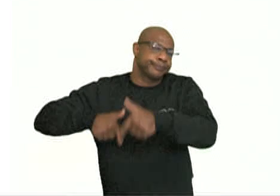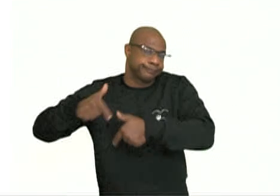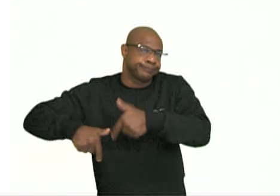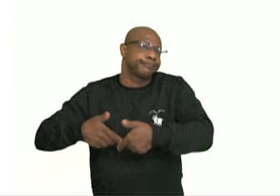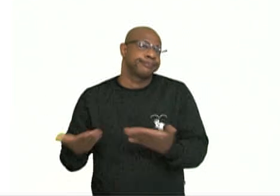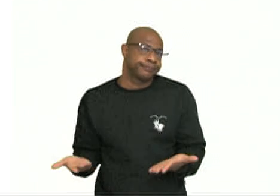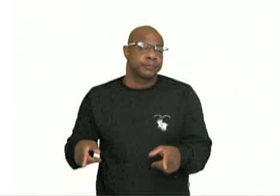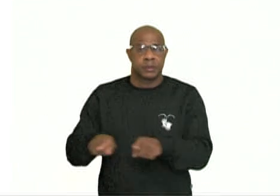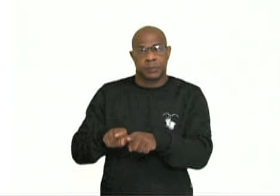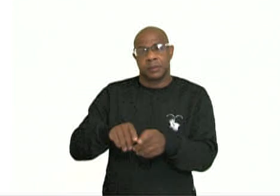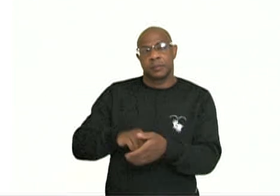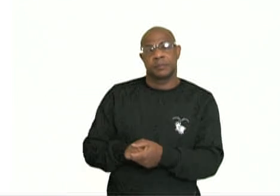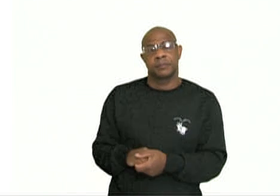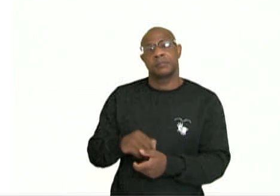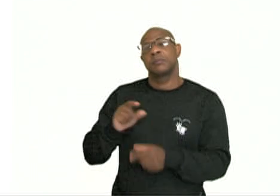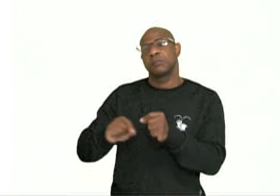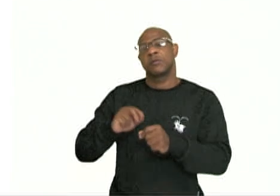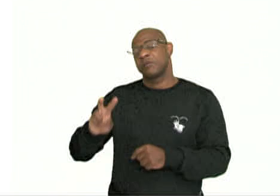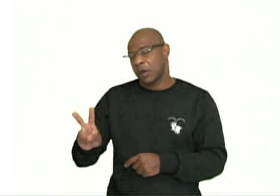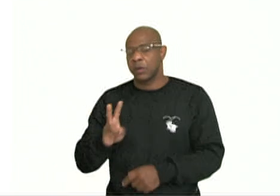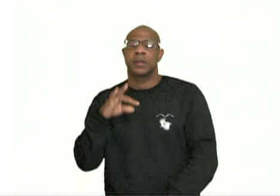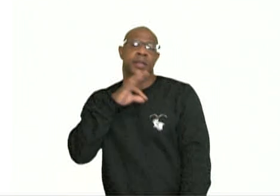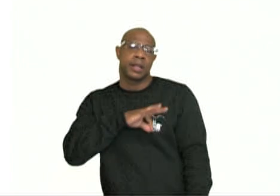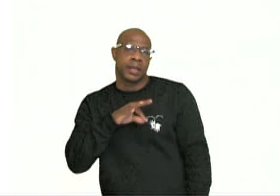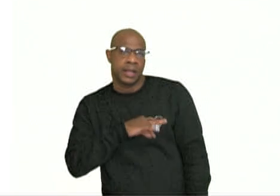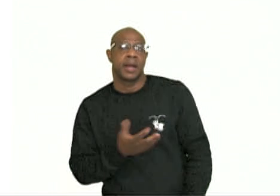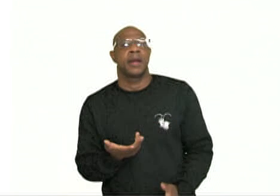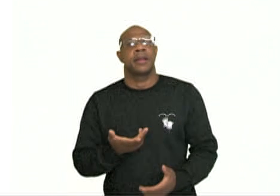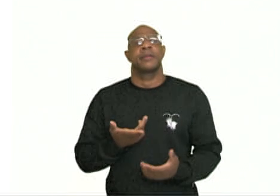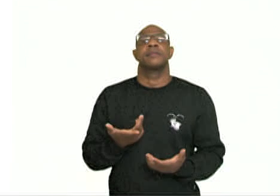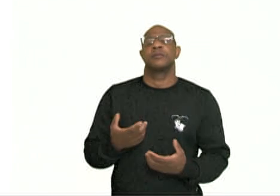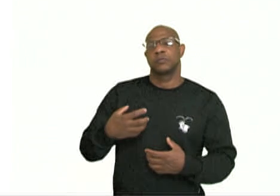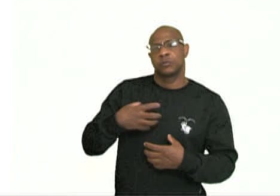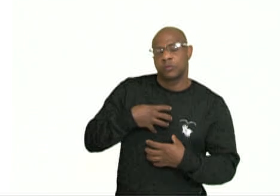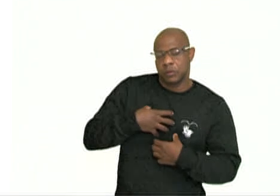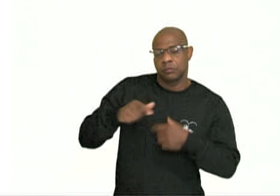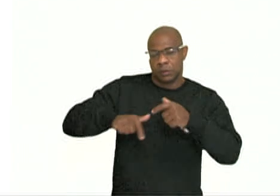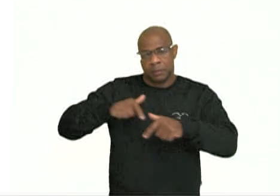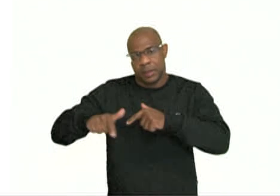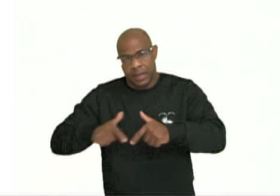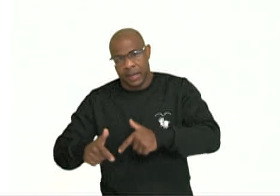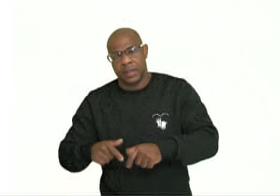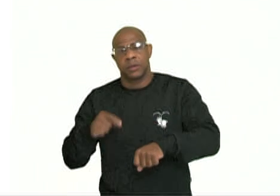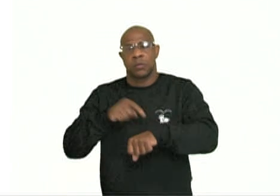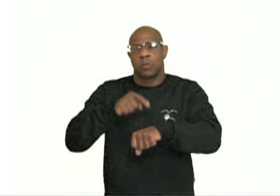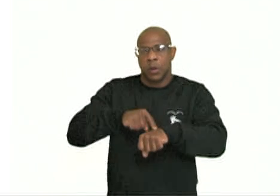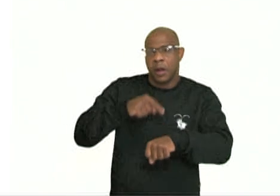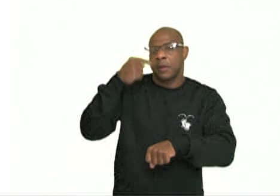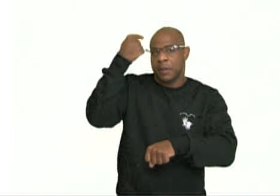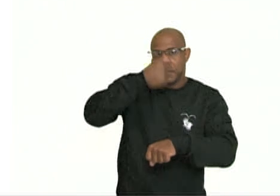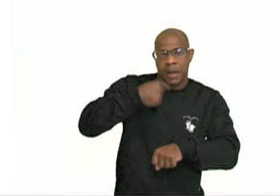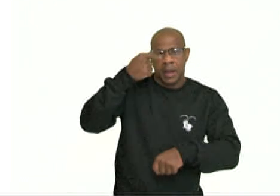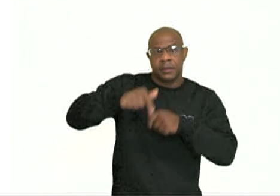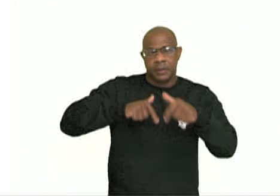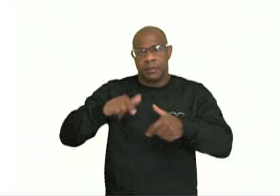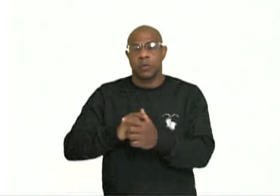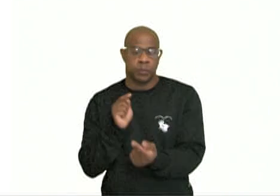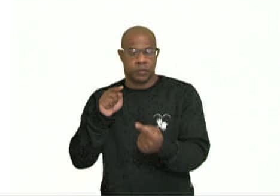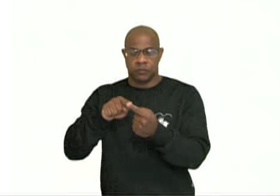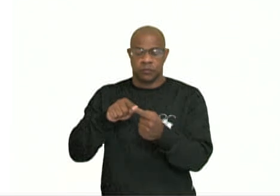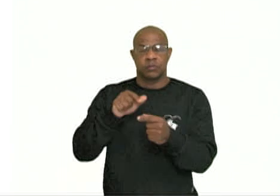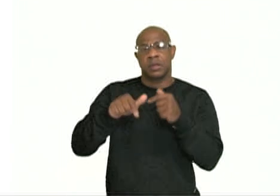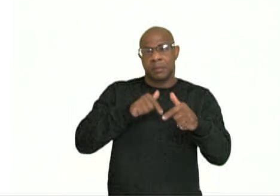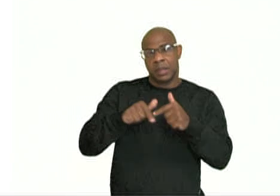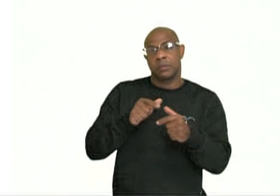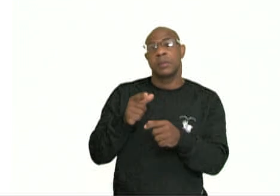dominante, incluindo o valor do salário, o ritmo, condições de trabalho e produtividade. O objetivo do trabalho é gerar